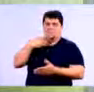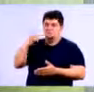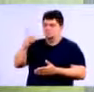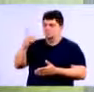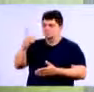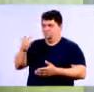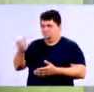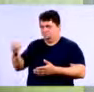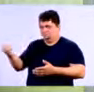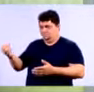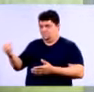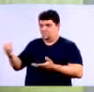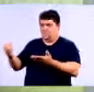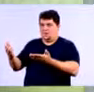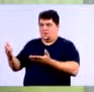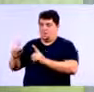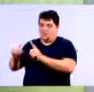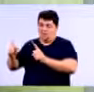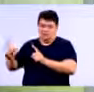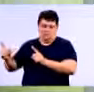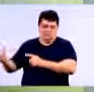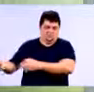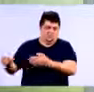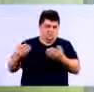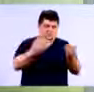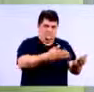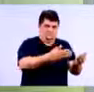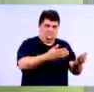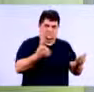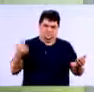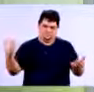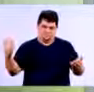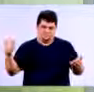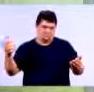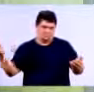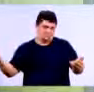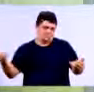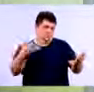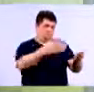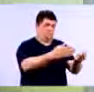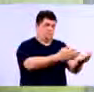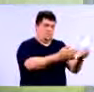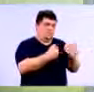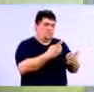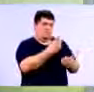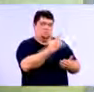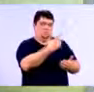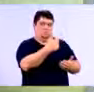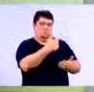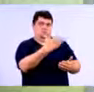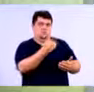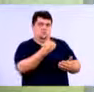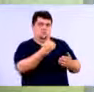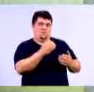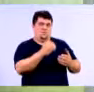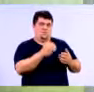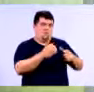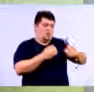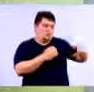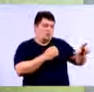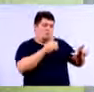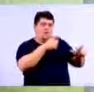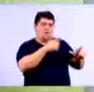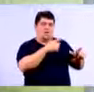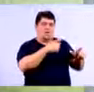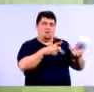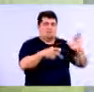devolver 1.140. Então tudo que ficou para o banco é os juros, é a margem de lucro dele, bruta. Aí o que